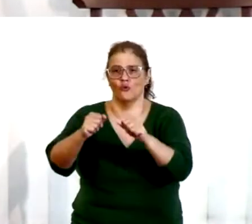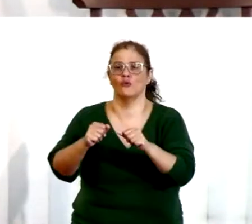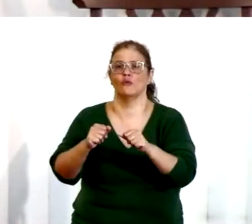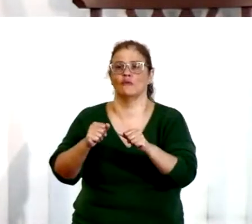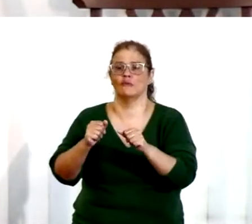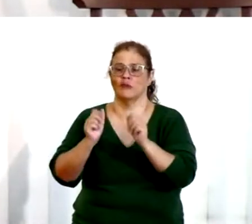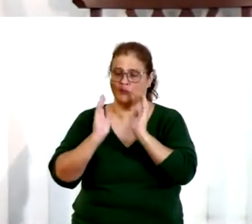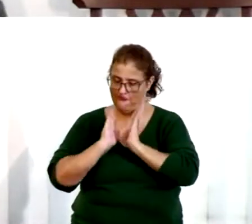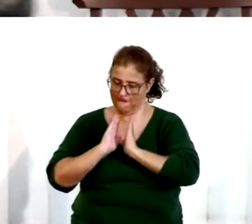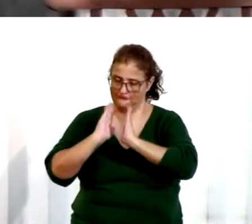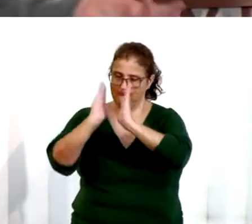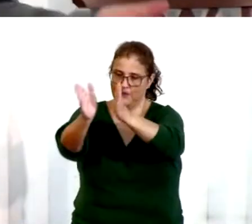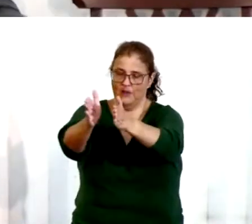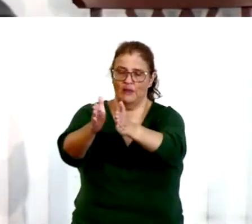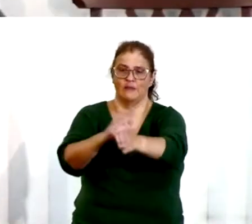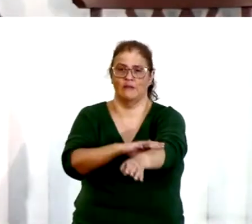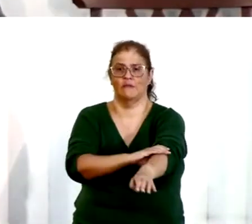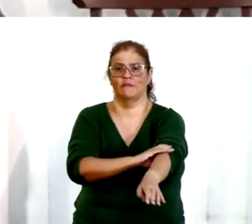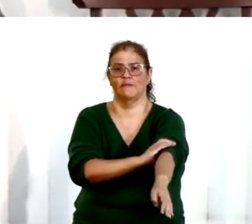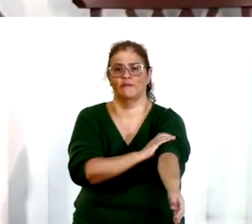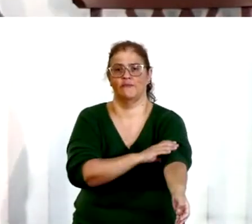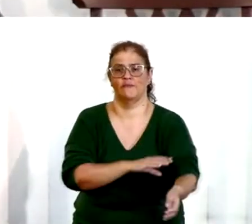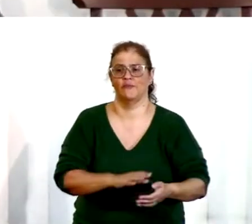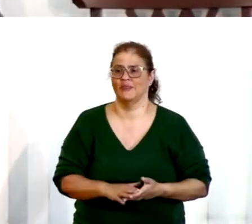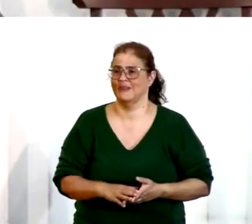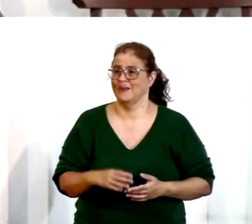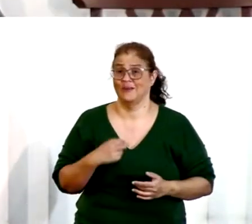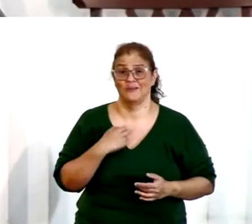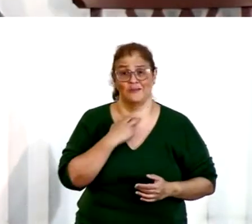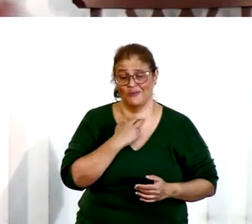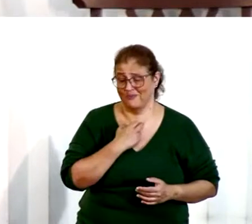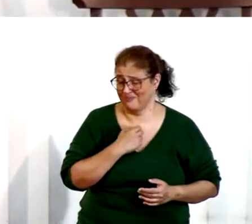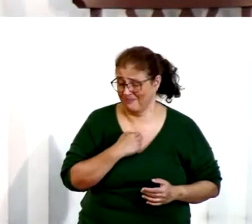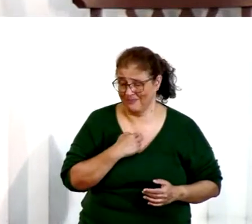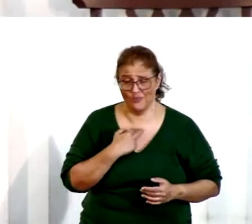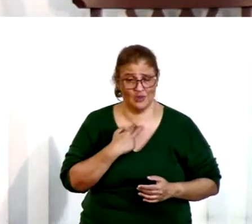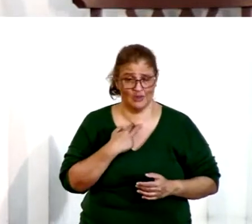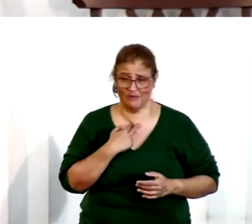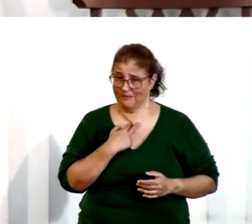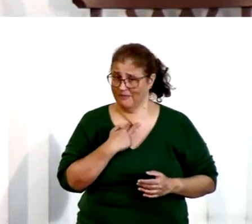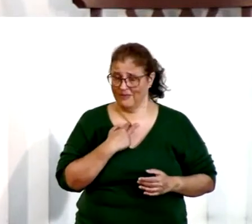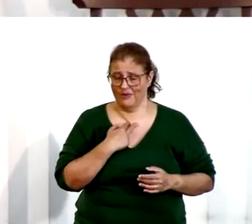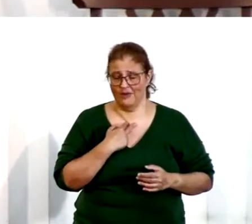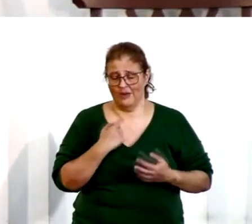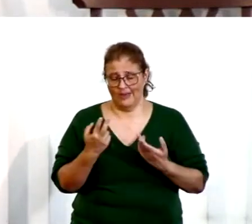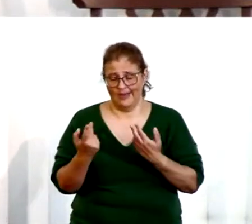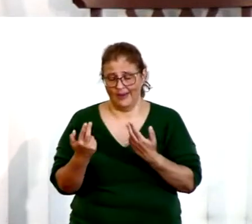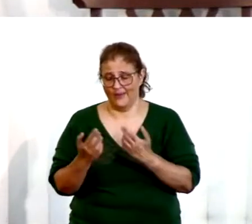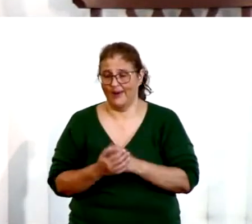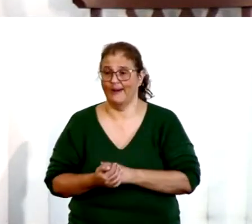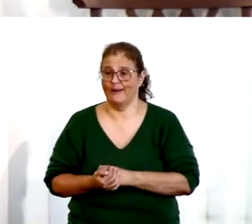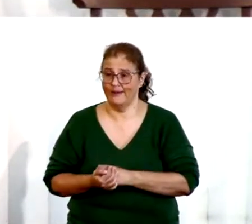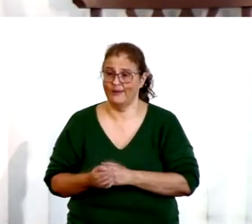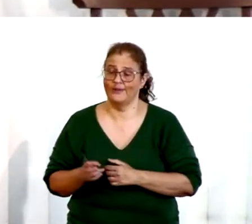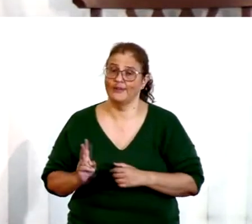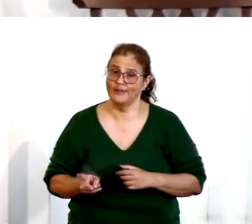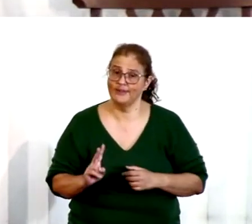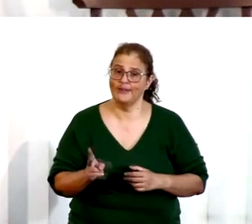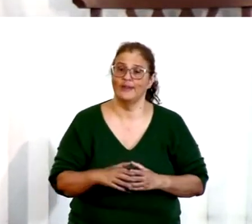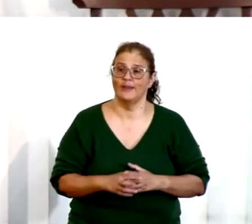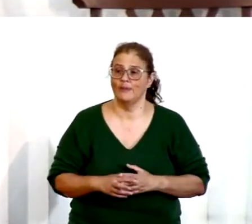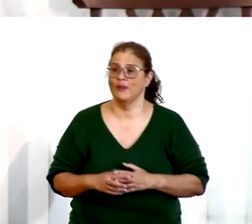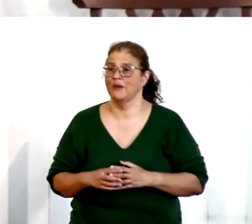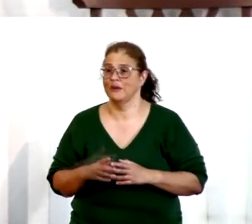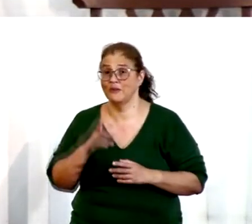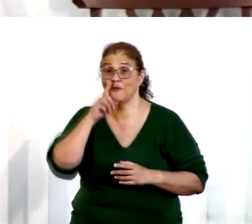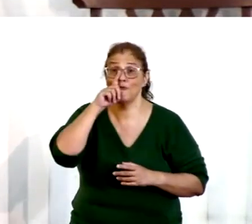podemos passar a nossa vida inteira como bebês. Então veja só, eu e você, de repente, conhecemos ao